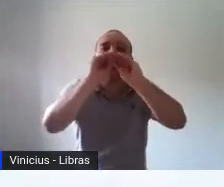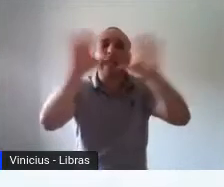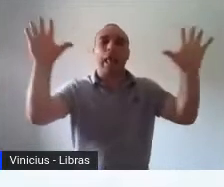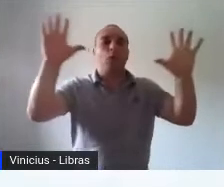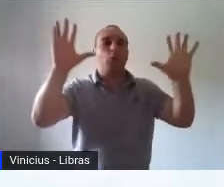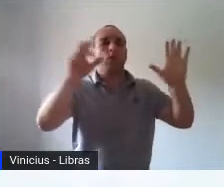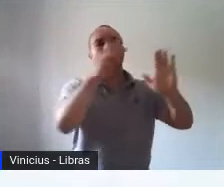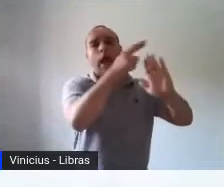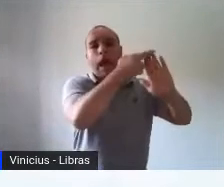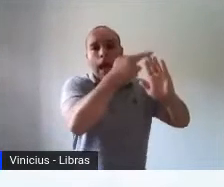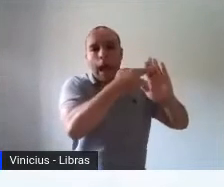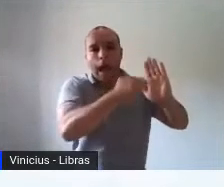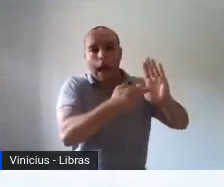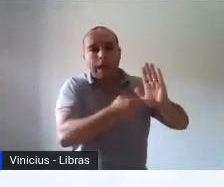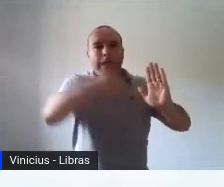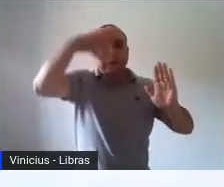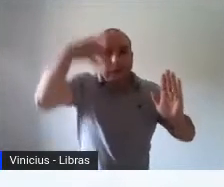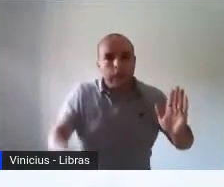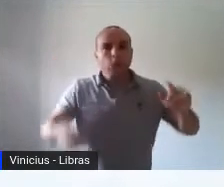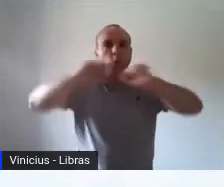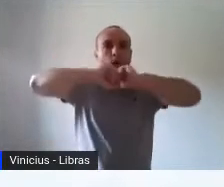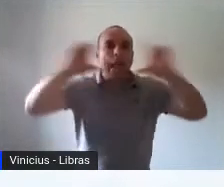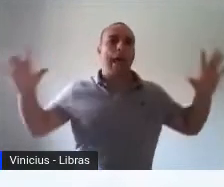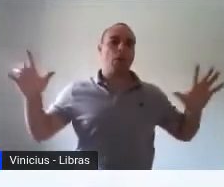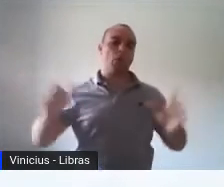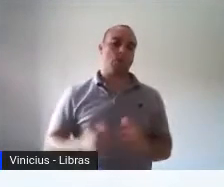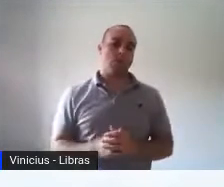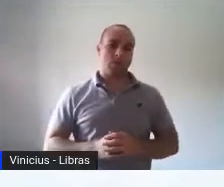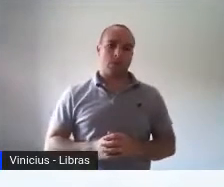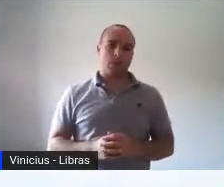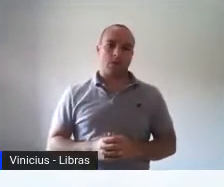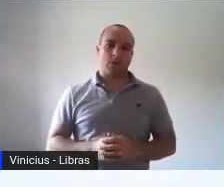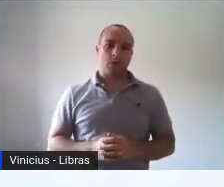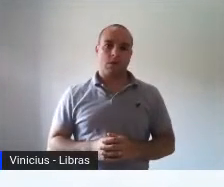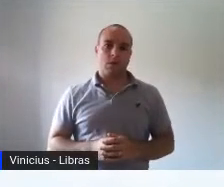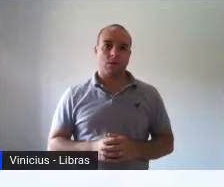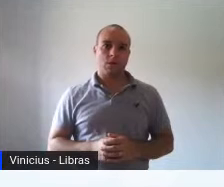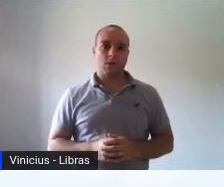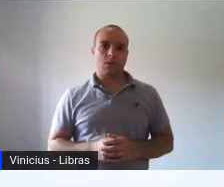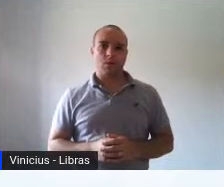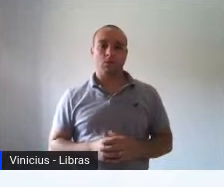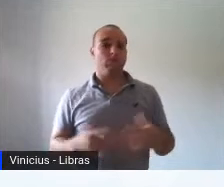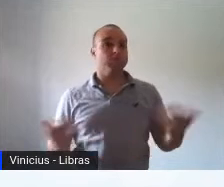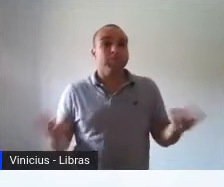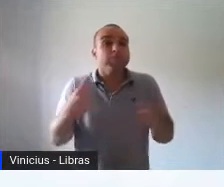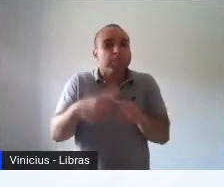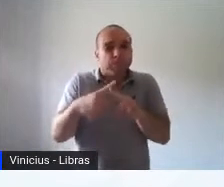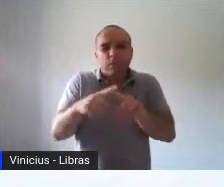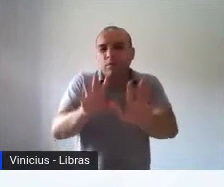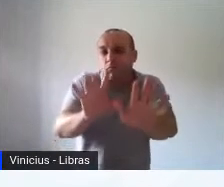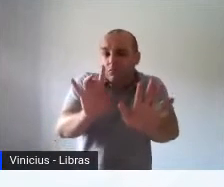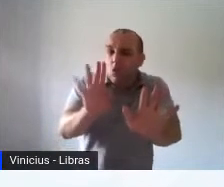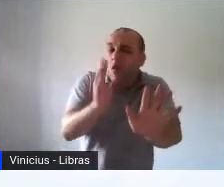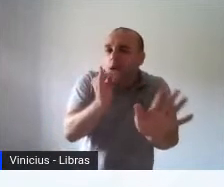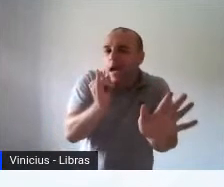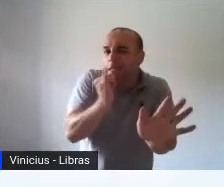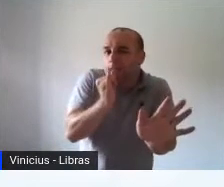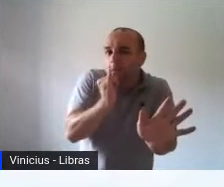em vista que, apesar dos avanços dos últimos anos, o salário mínimo é muito aquém da necessidade das pessoas, né?